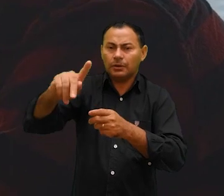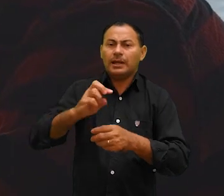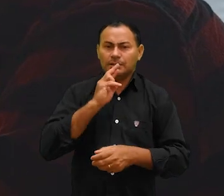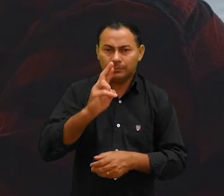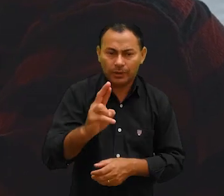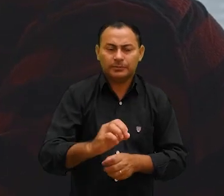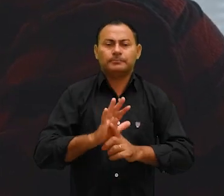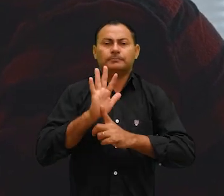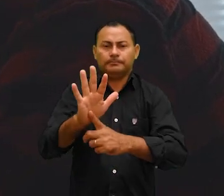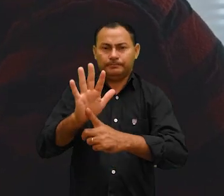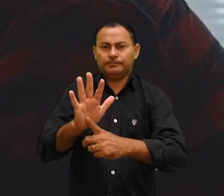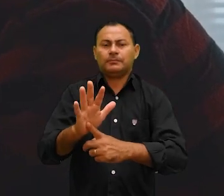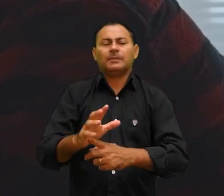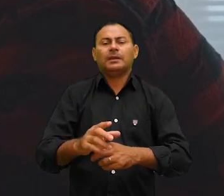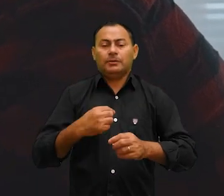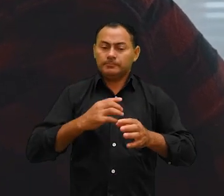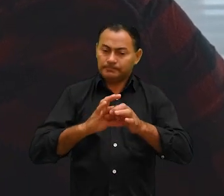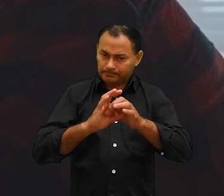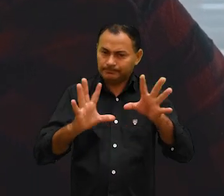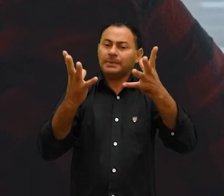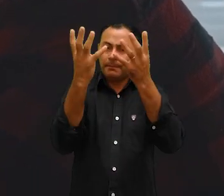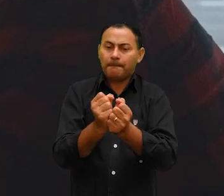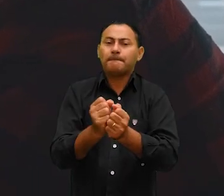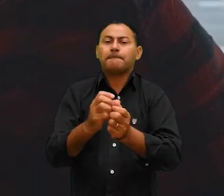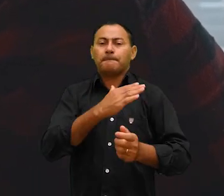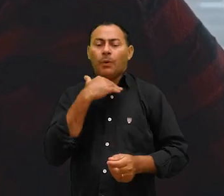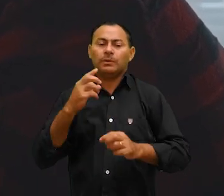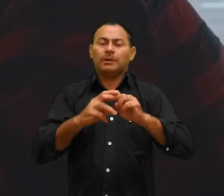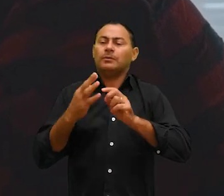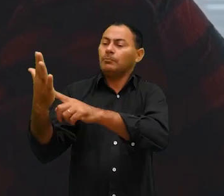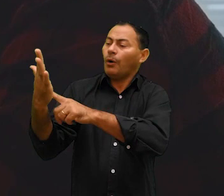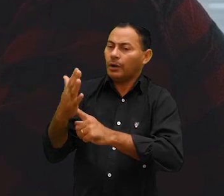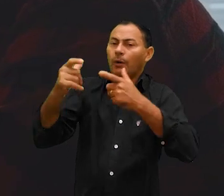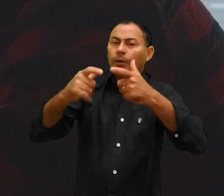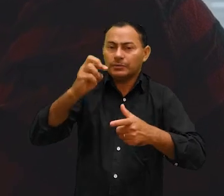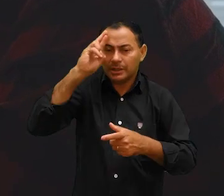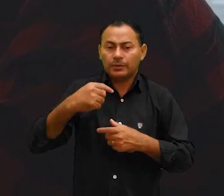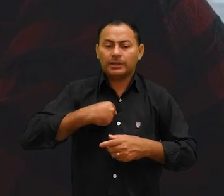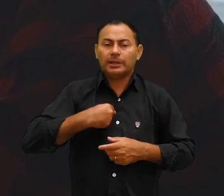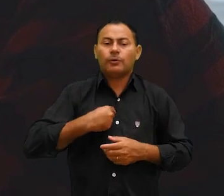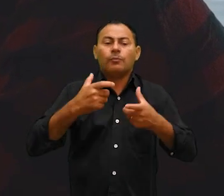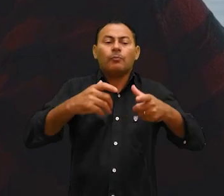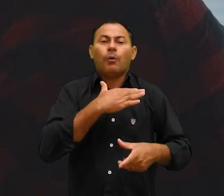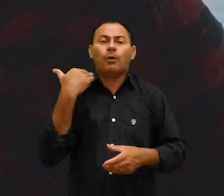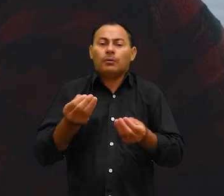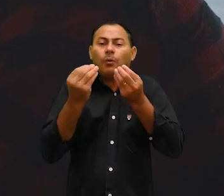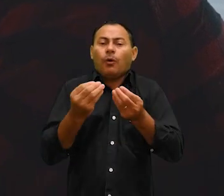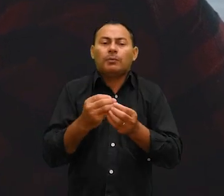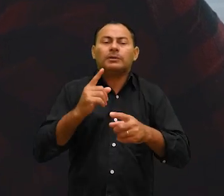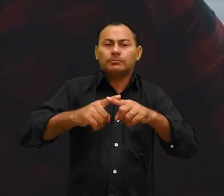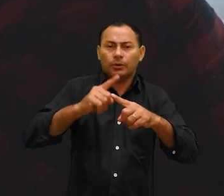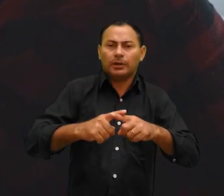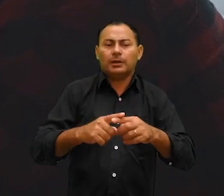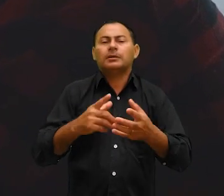sua resposta e declararmos: "Estou disposto a morrer por isso. Mostra-me onde o Senhor quer que eu morra, como e